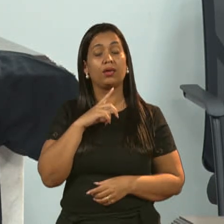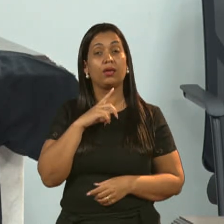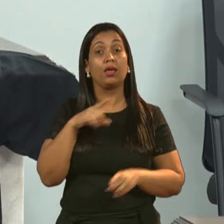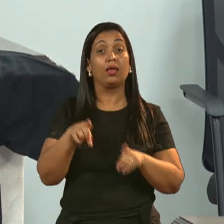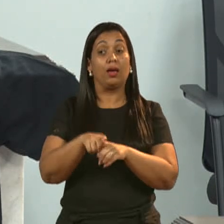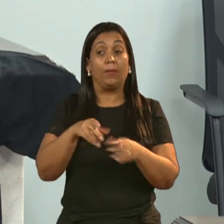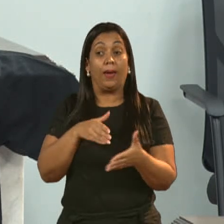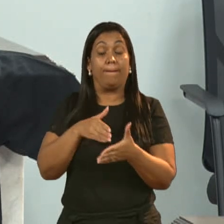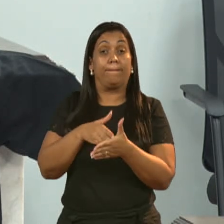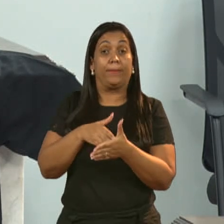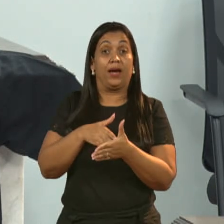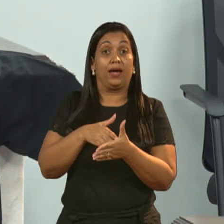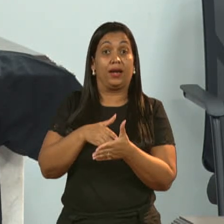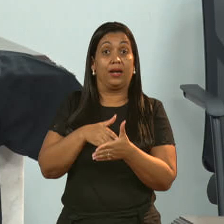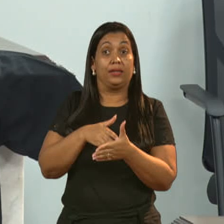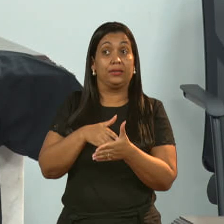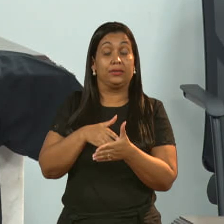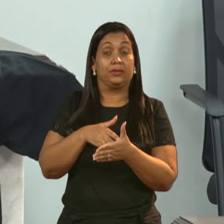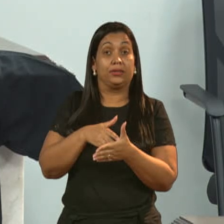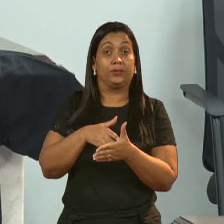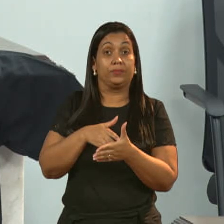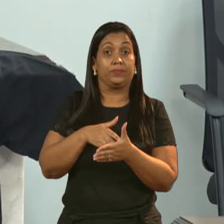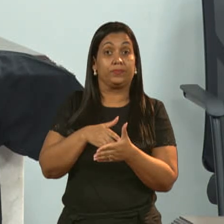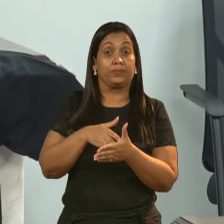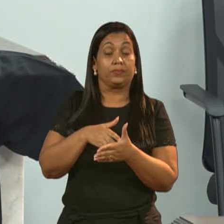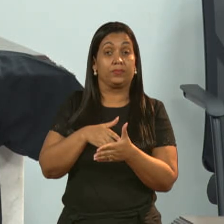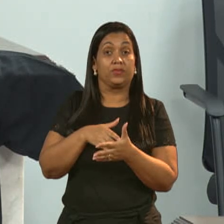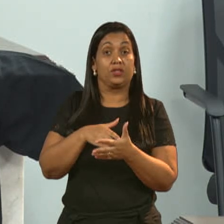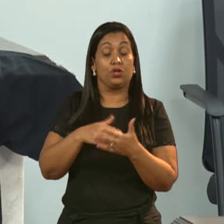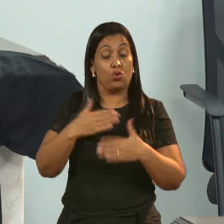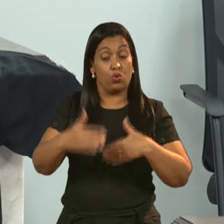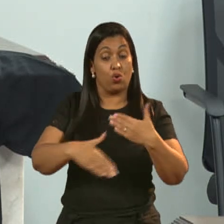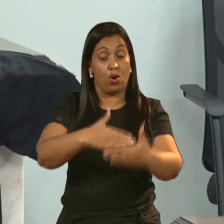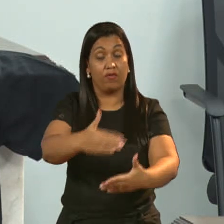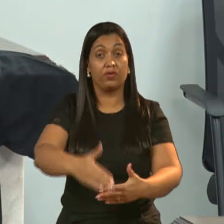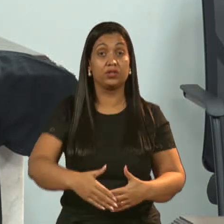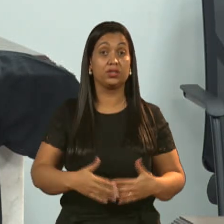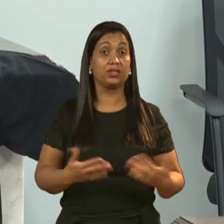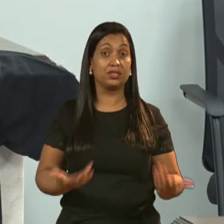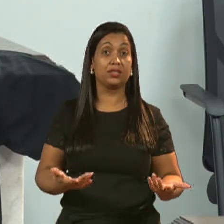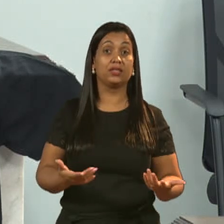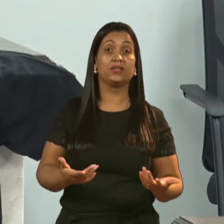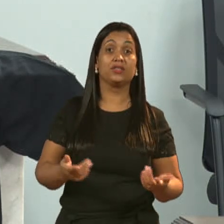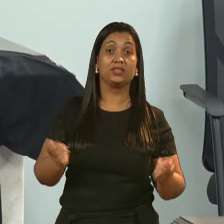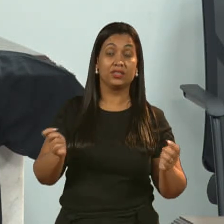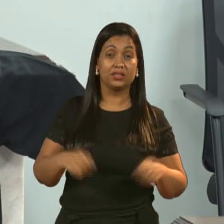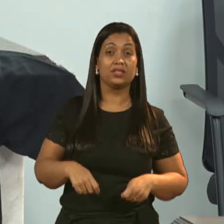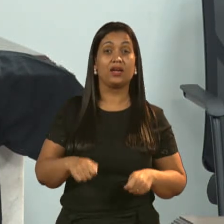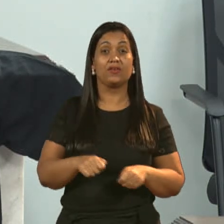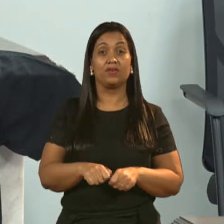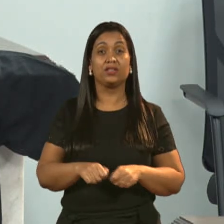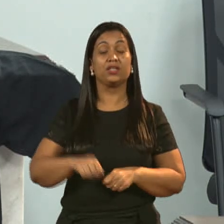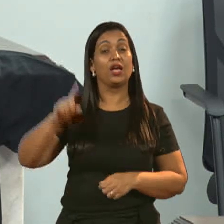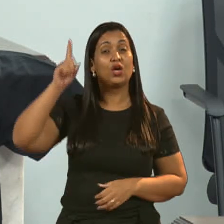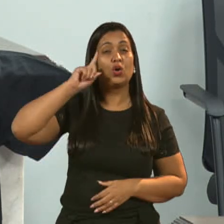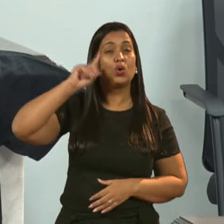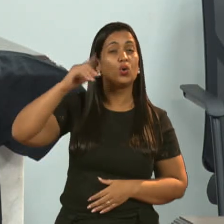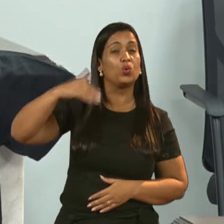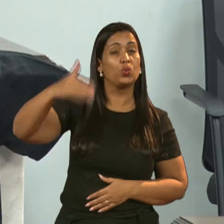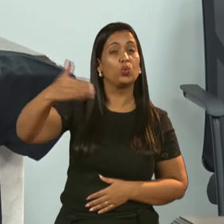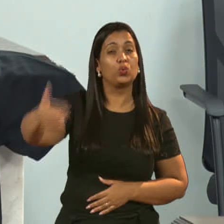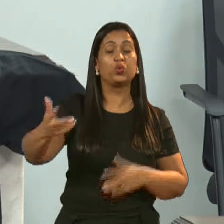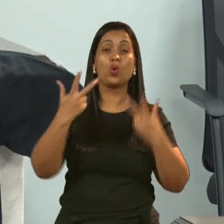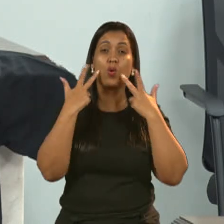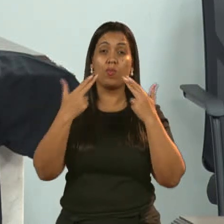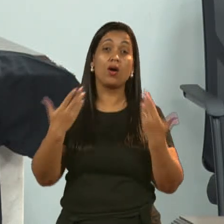paralisa e te impossibilita de certos avanços que você poderia fazer de forma no cotidiano, que fosse normal, você tem que